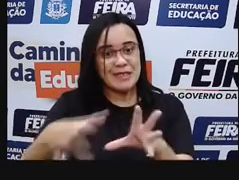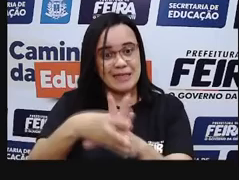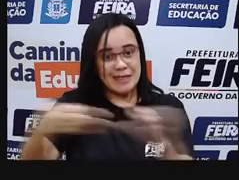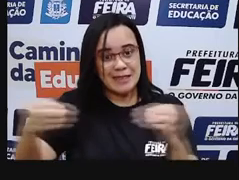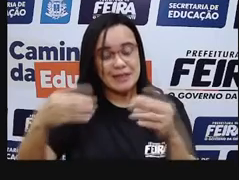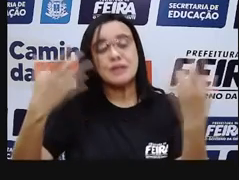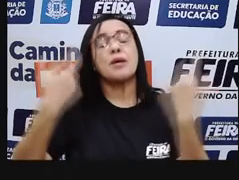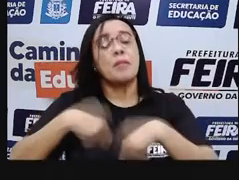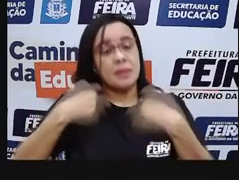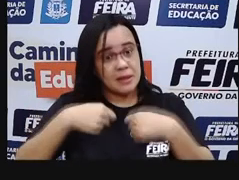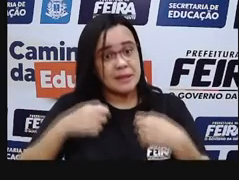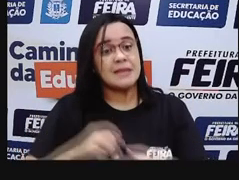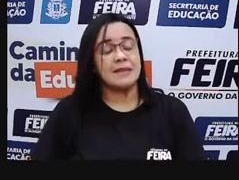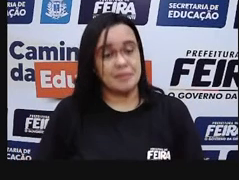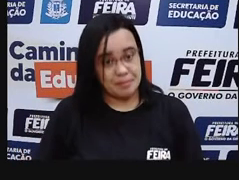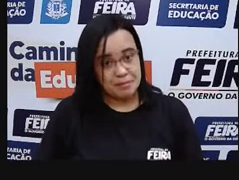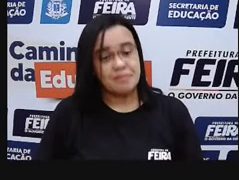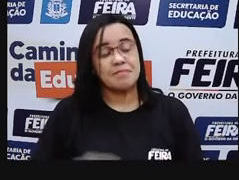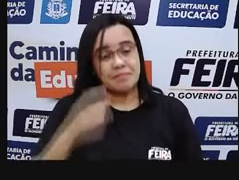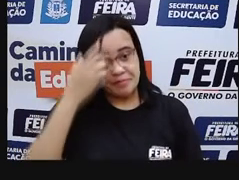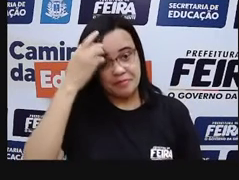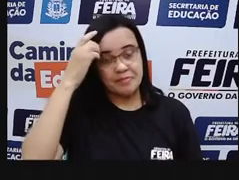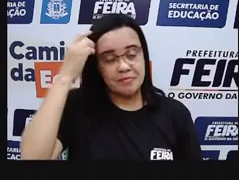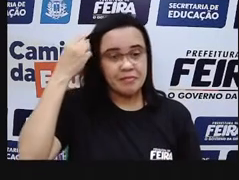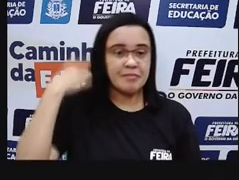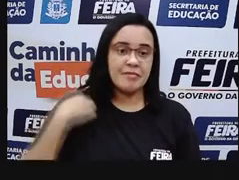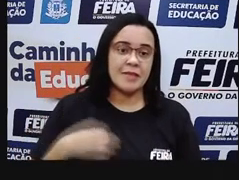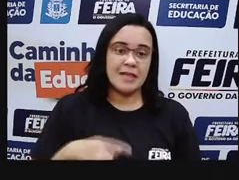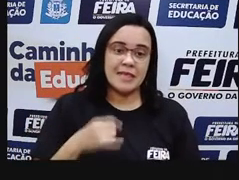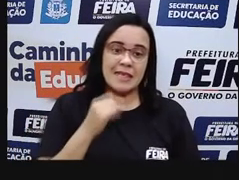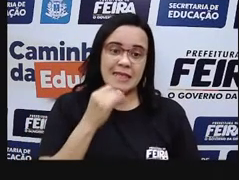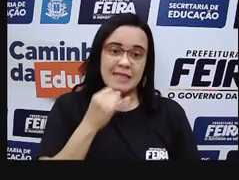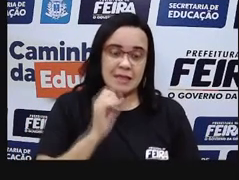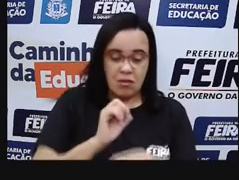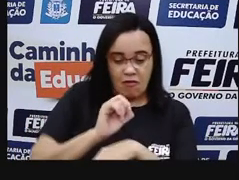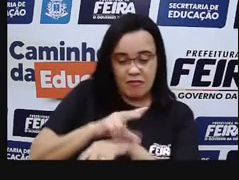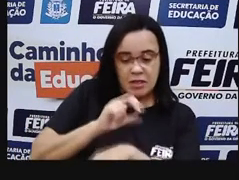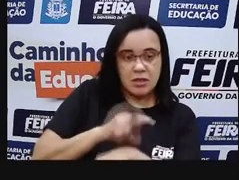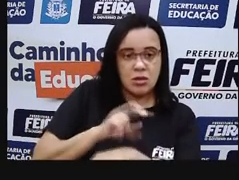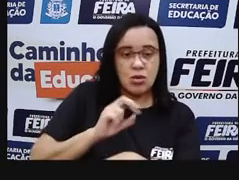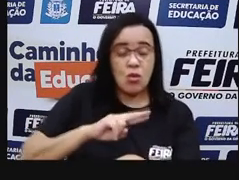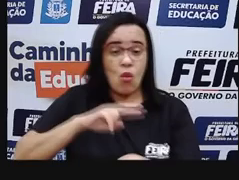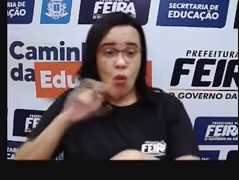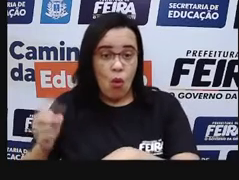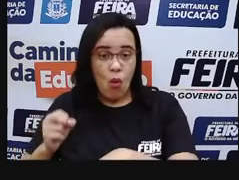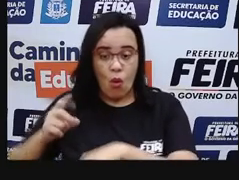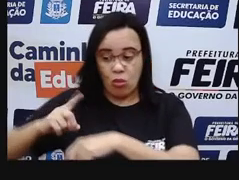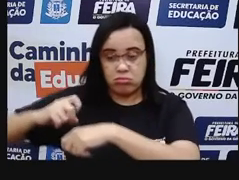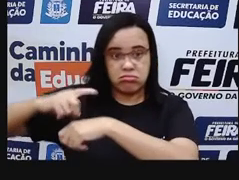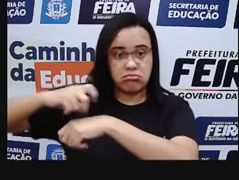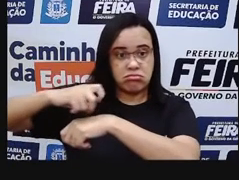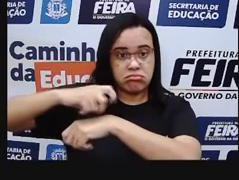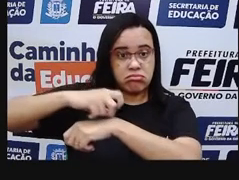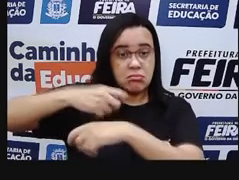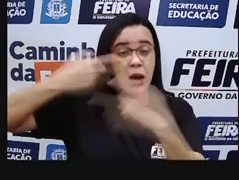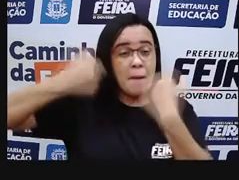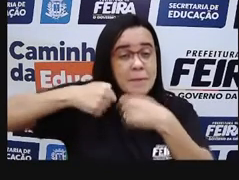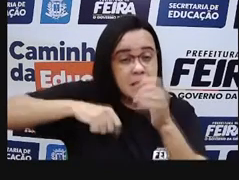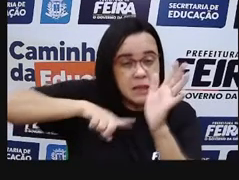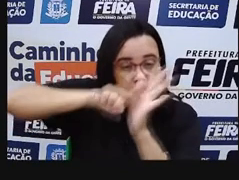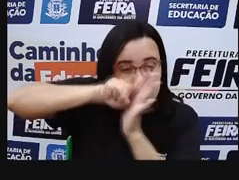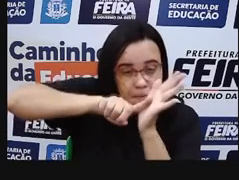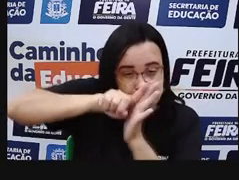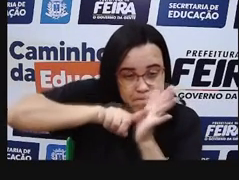único organismo para combater e um microorganismo que causa uma doença né a gente então vai fazer o teste